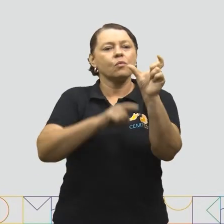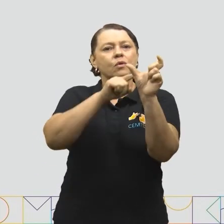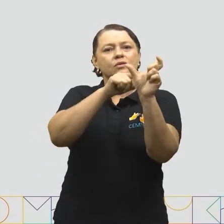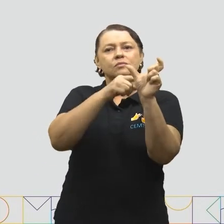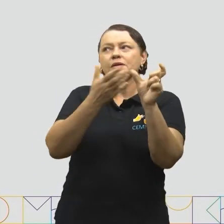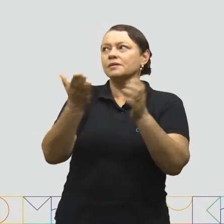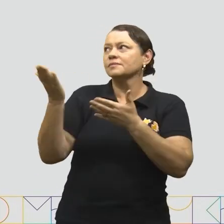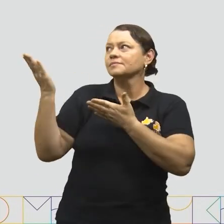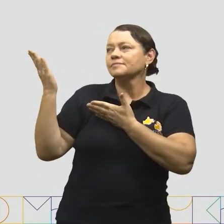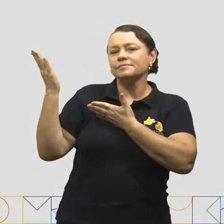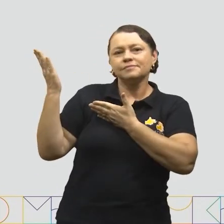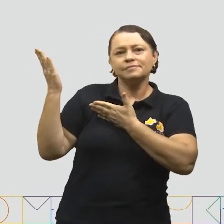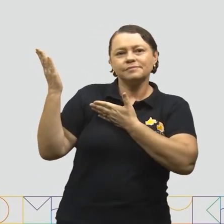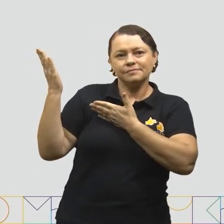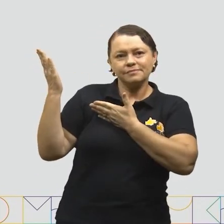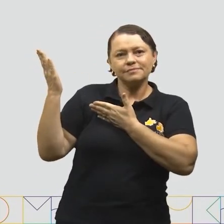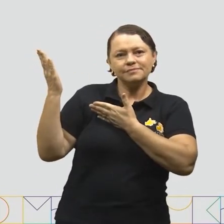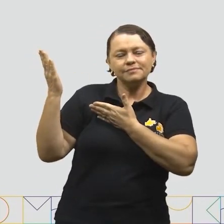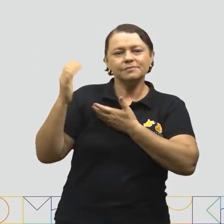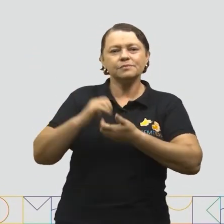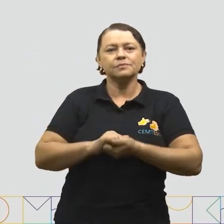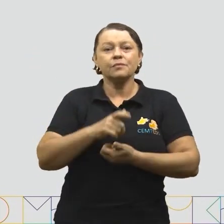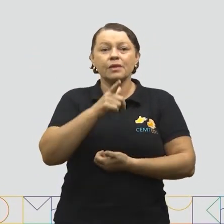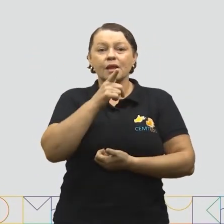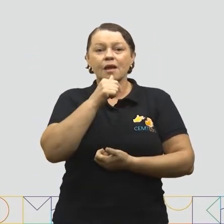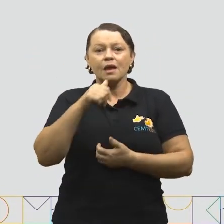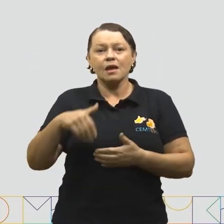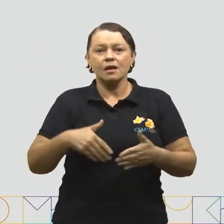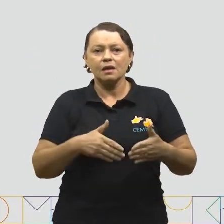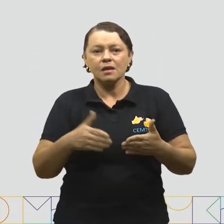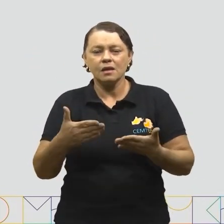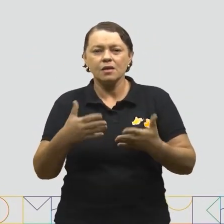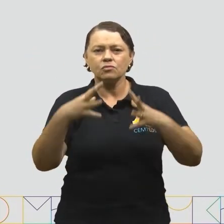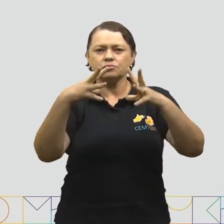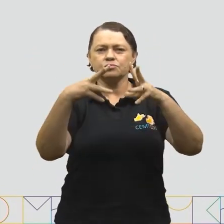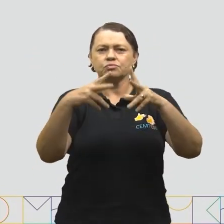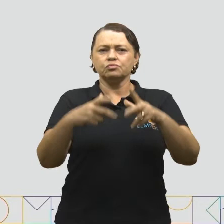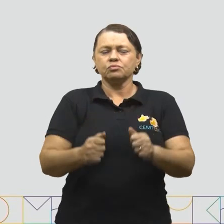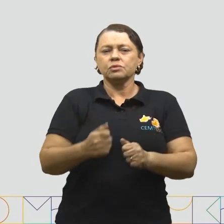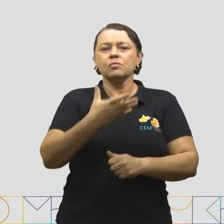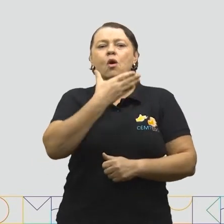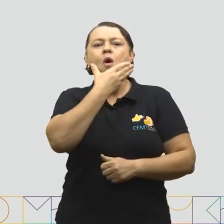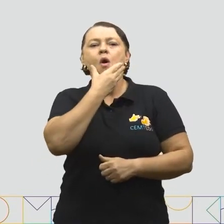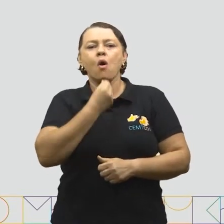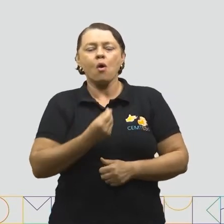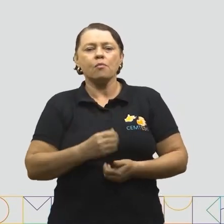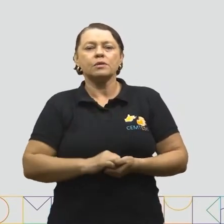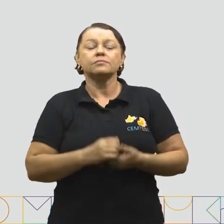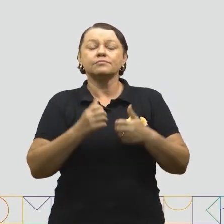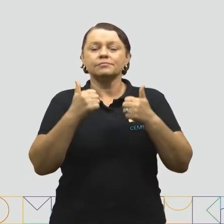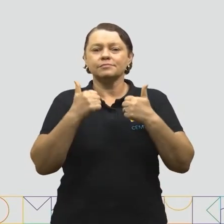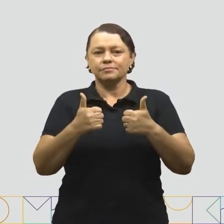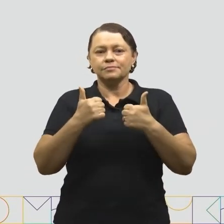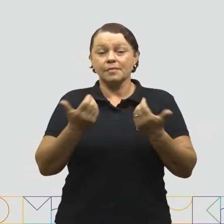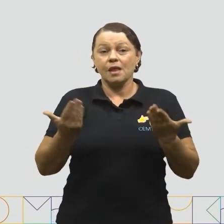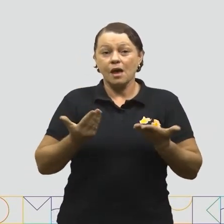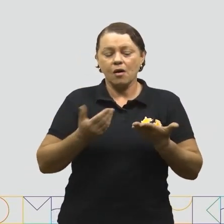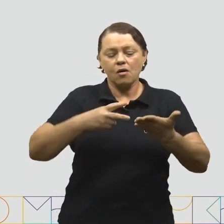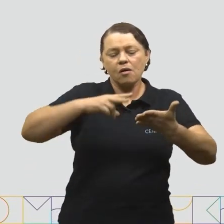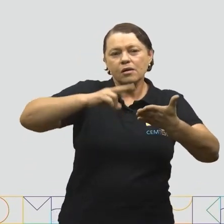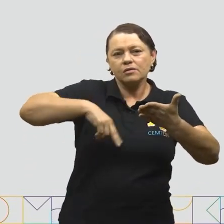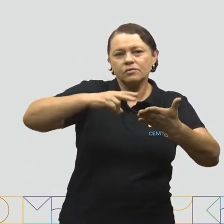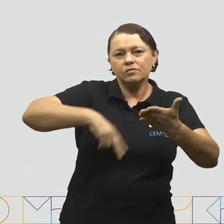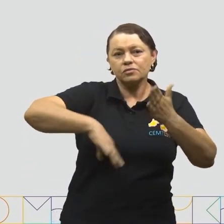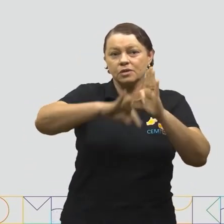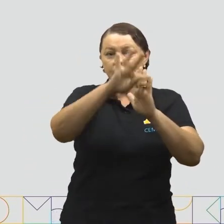quadro abaixo. Vamos ler as palavras? Rios, tratados, homem. Muito bem, agora iremos ler